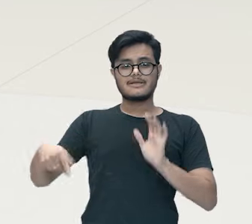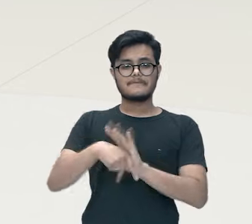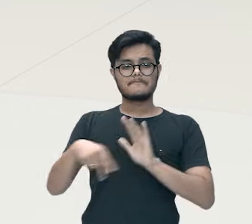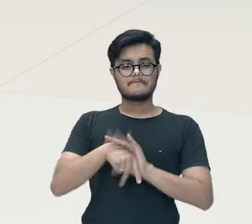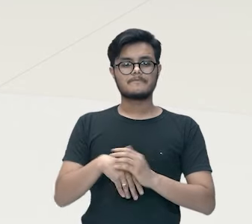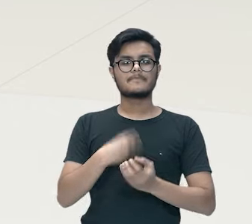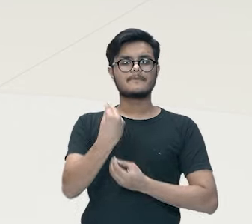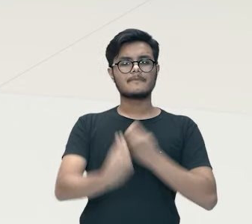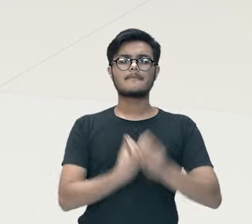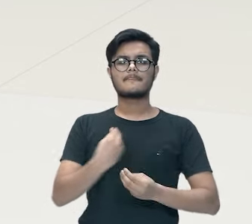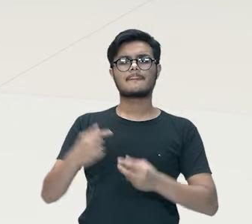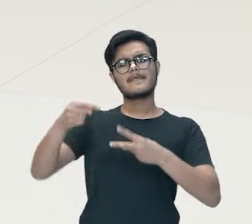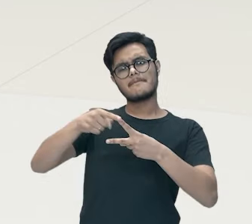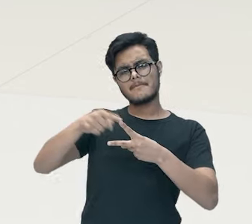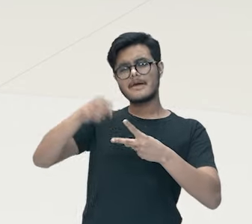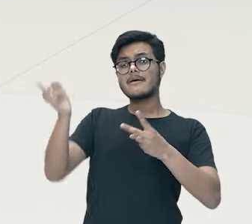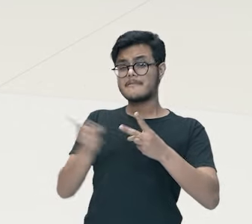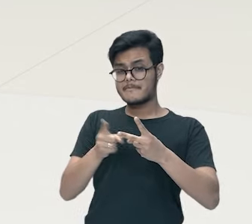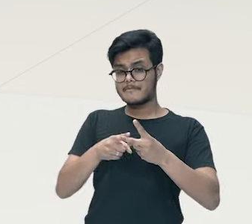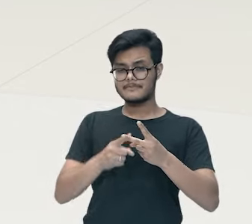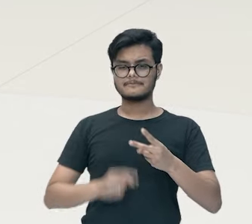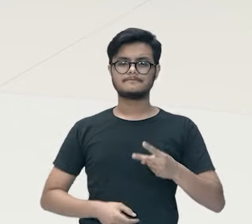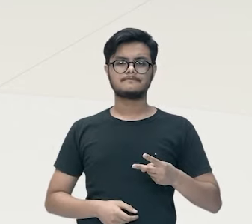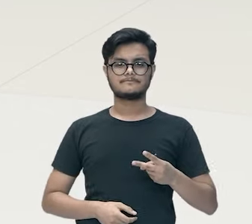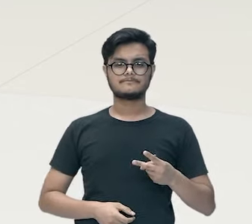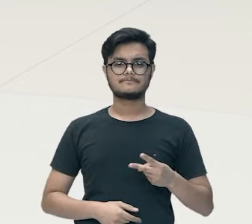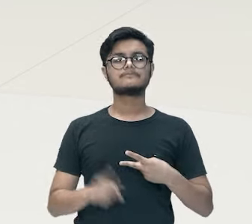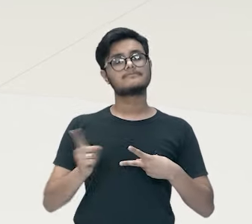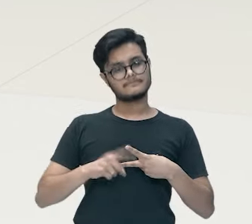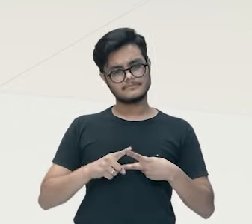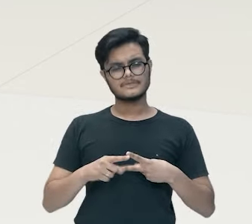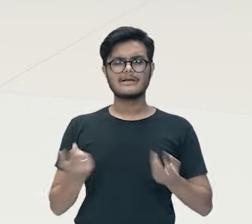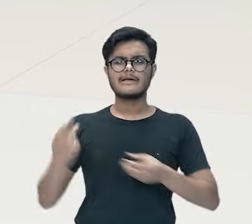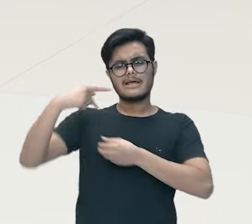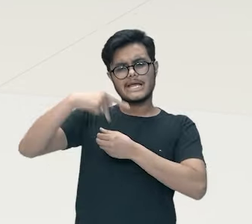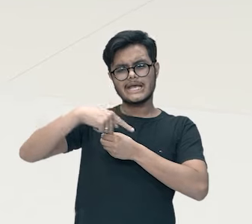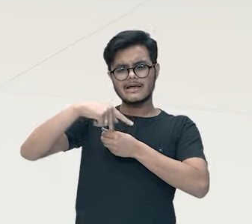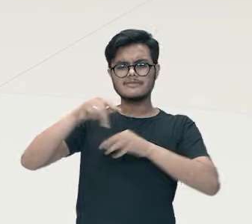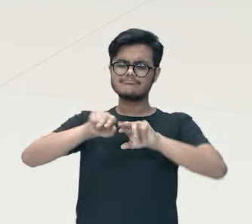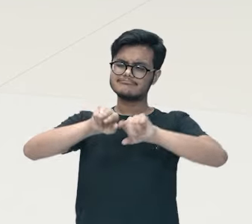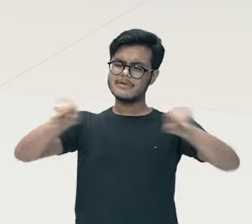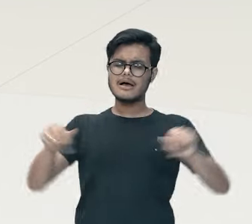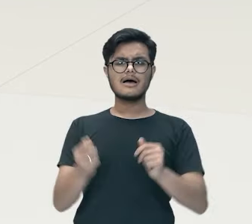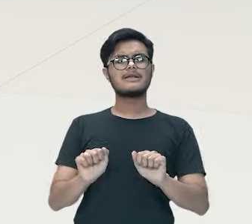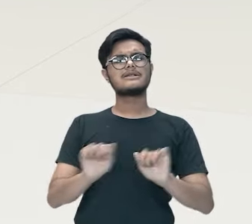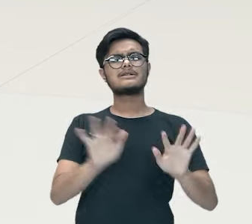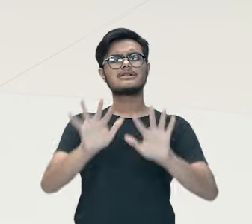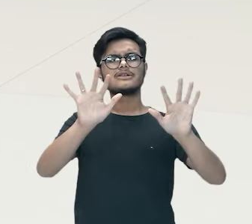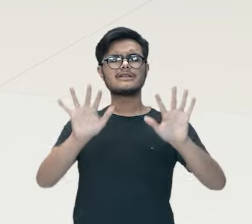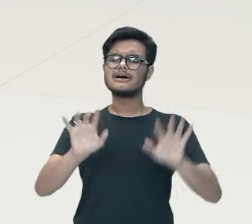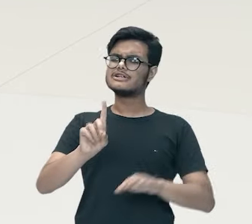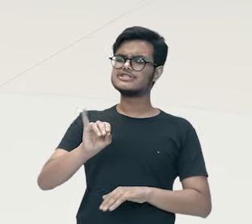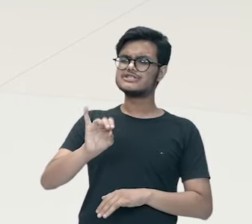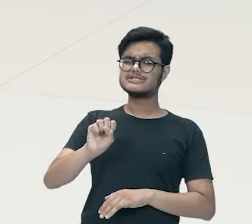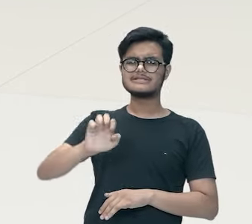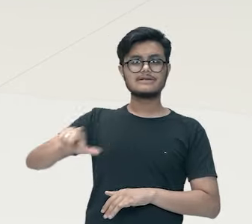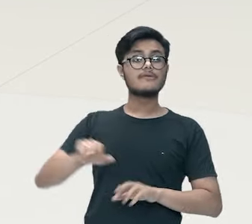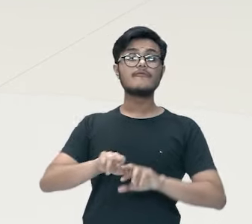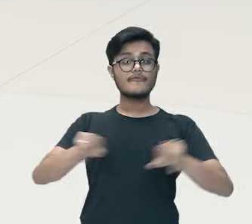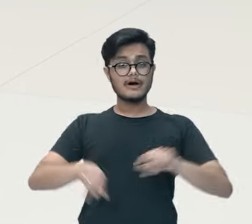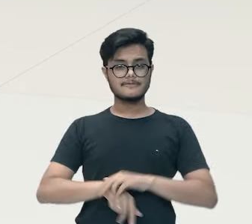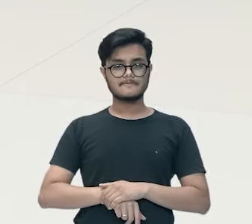esses derivados do petróleo, os mais conhecidos, né? Como gasolina, o gás liquefeito de petróleo, diesel, entre outros, tá bom?